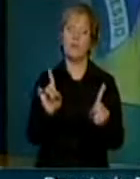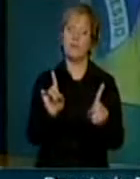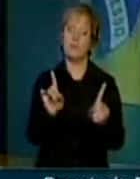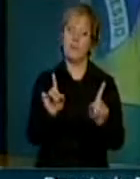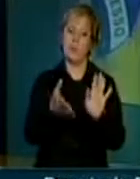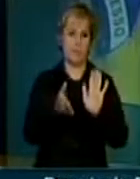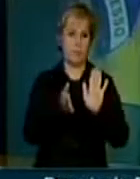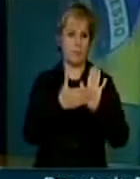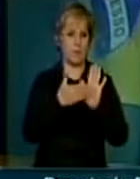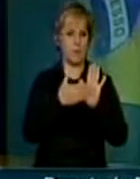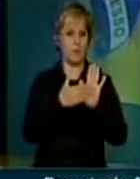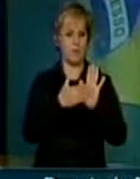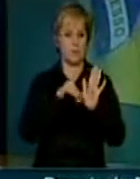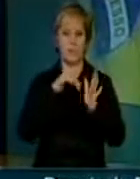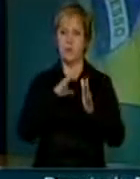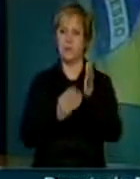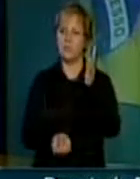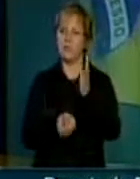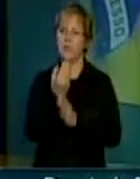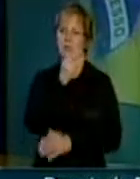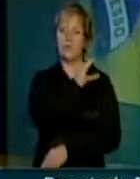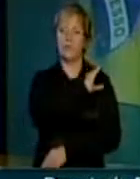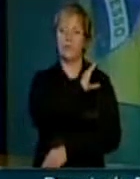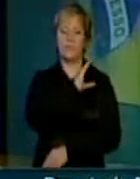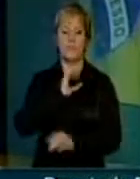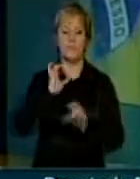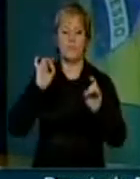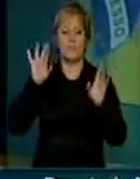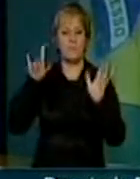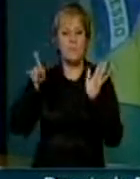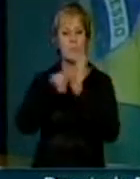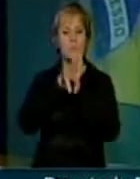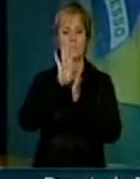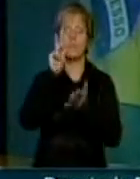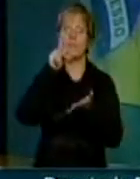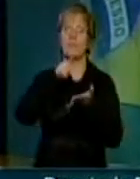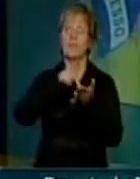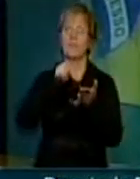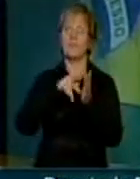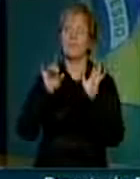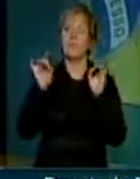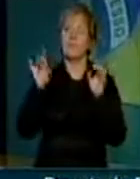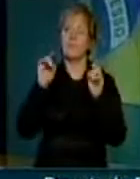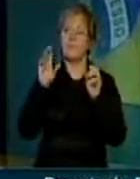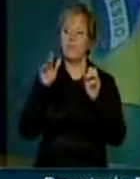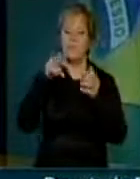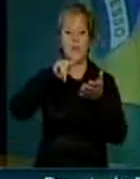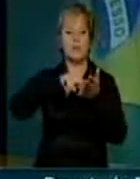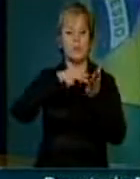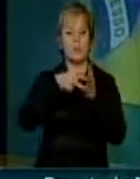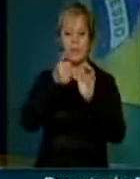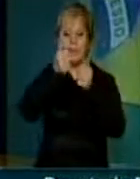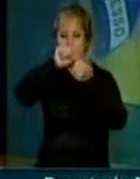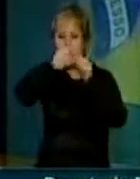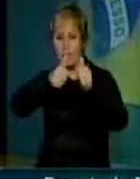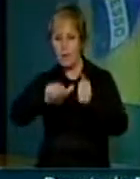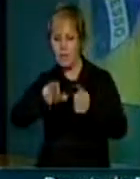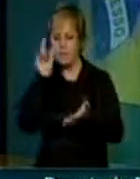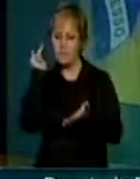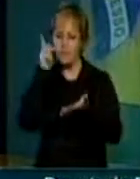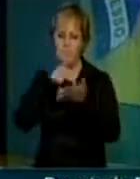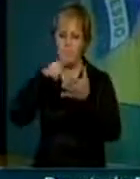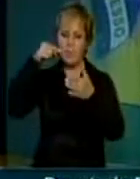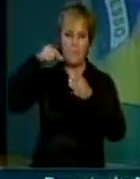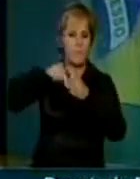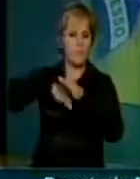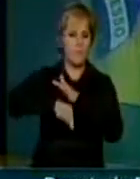a proposta de criarmos uma comissão da verdade. Significa analisarmos com